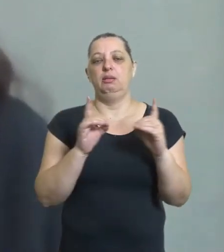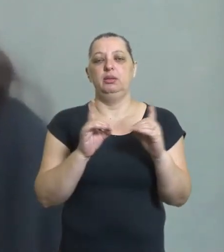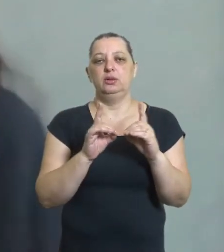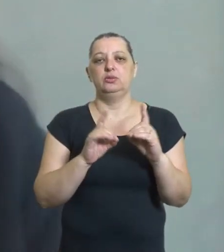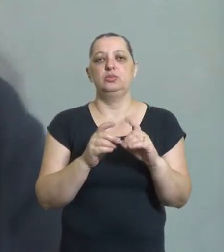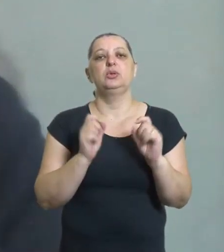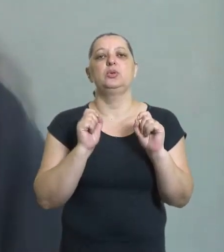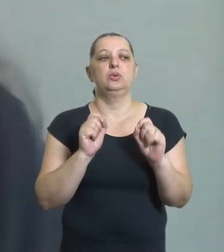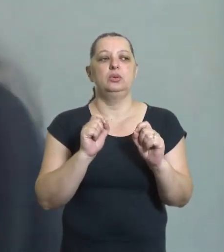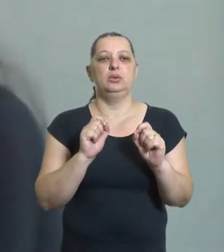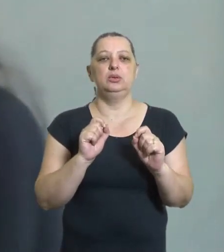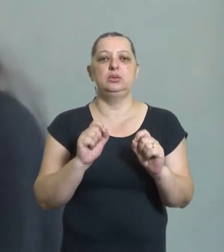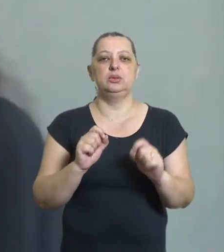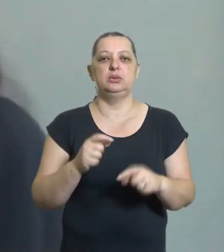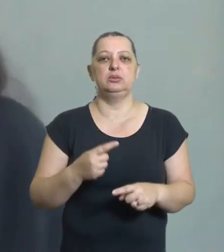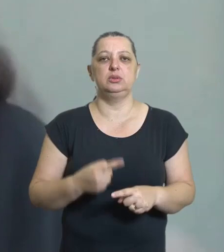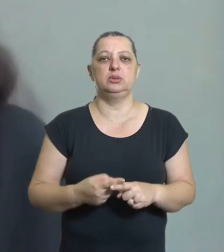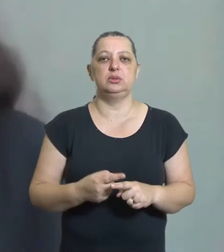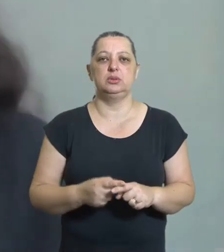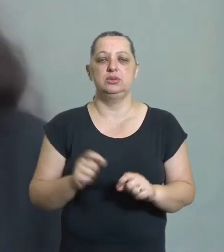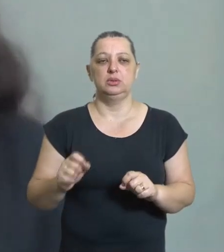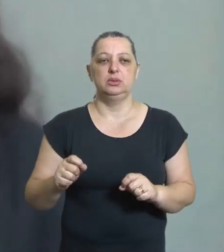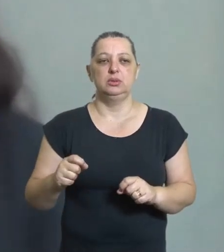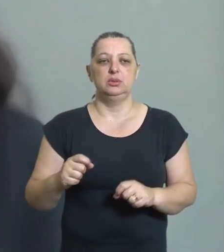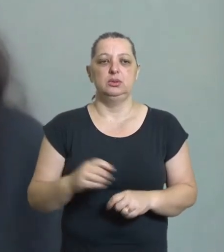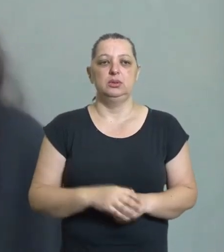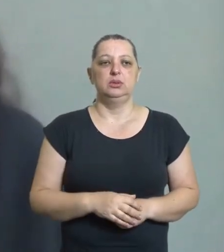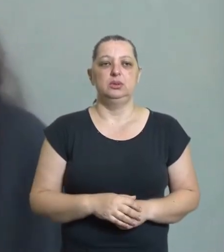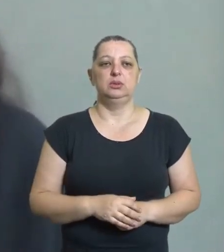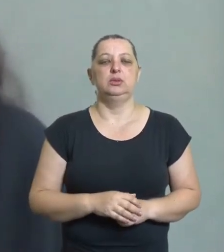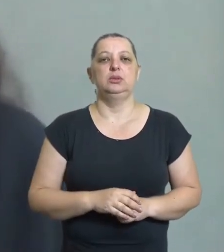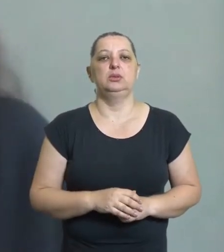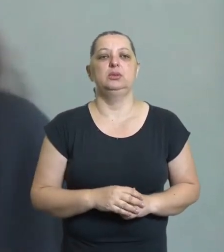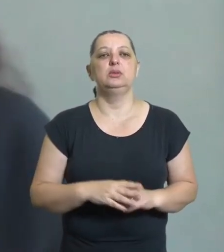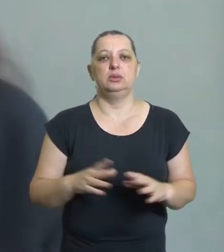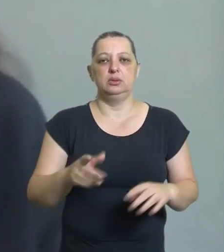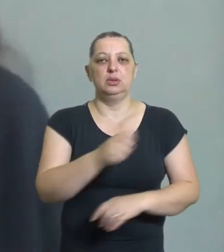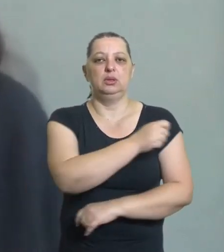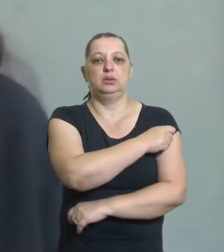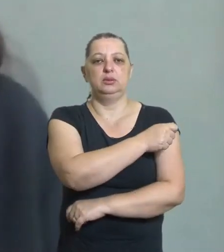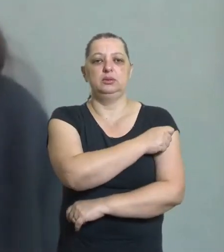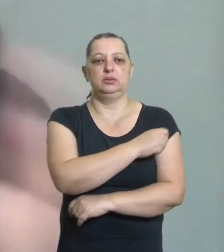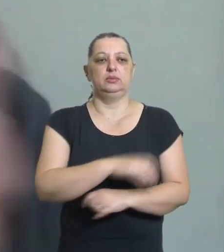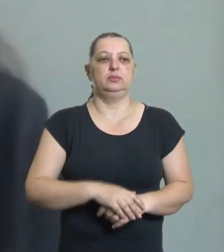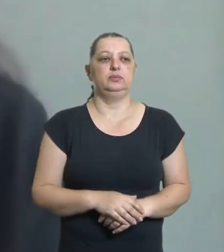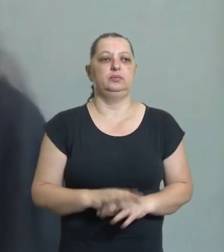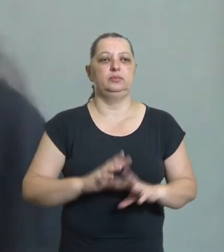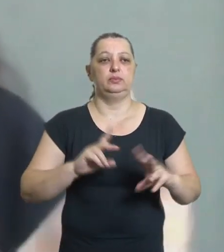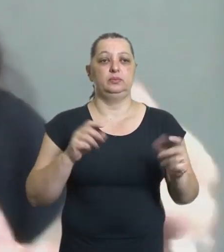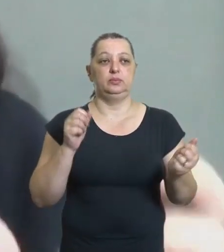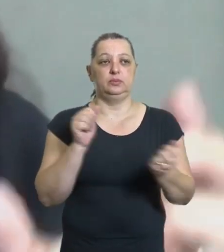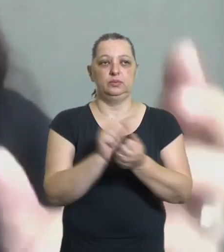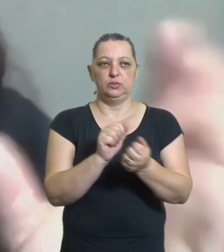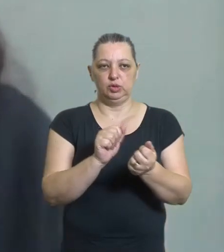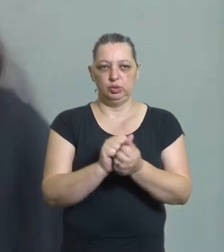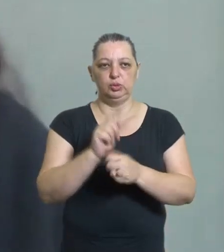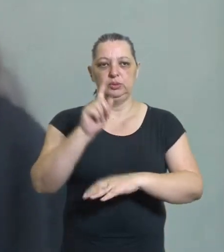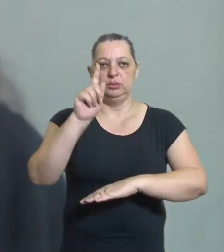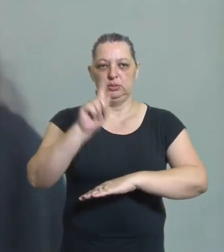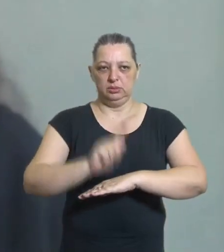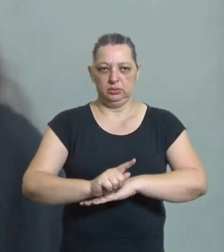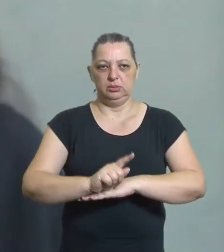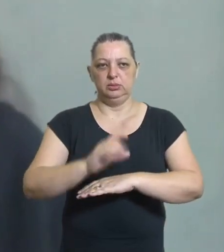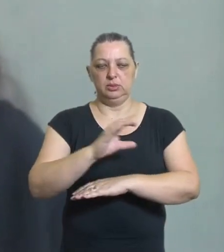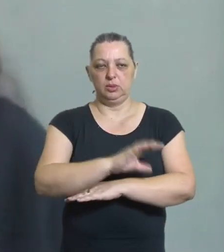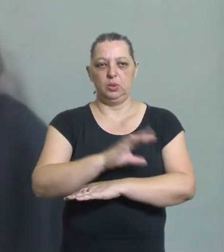já passou, que ele continua passando. Então, é importante conhecer o aluno, e aí, junto com a gestão, com a